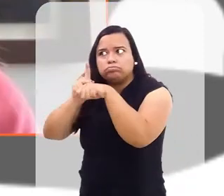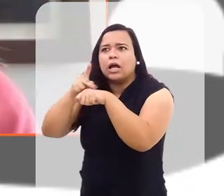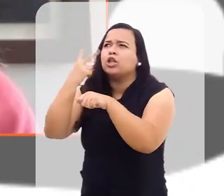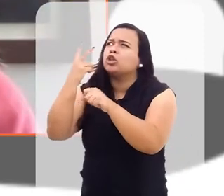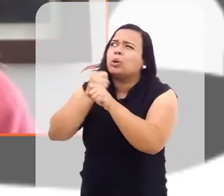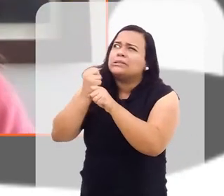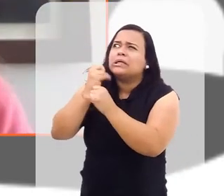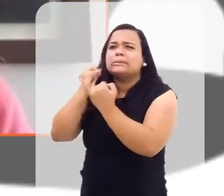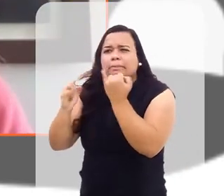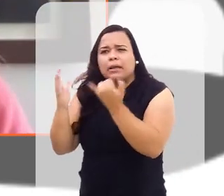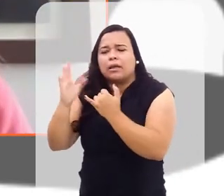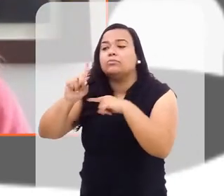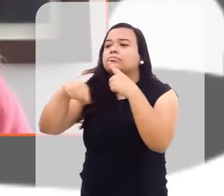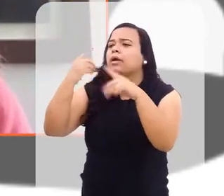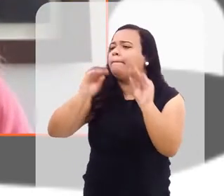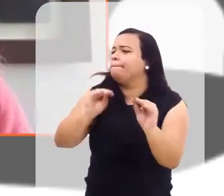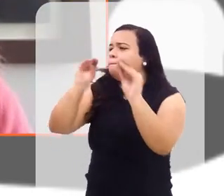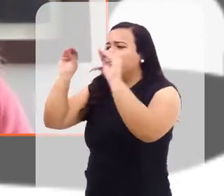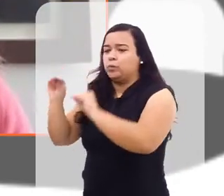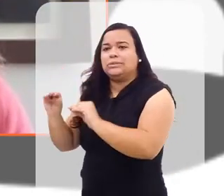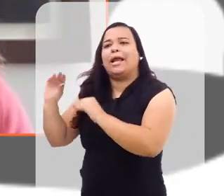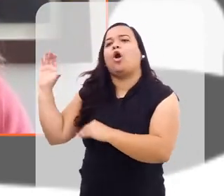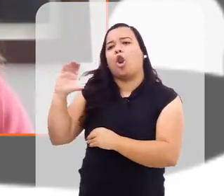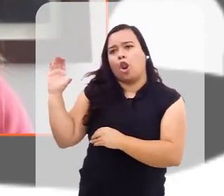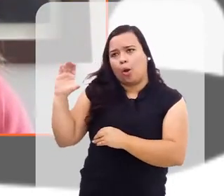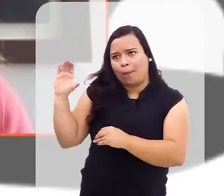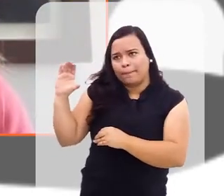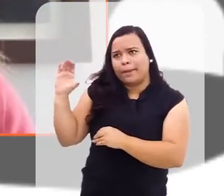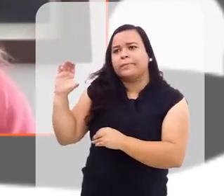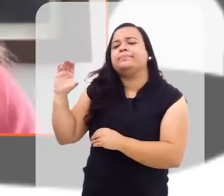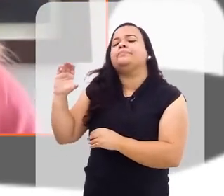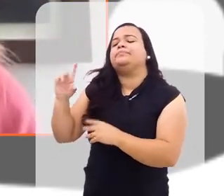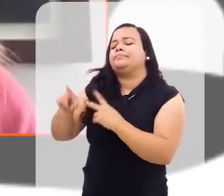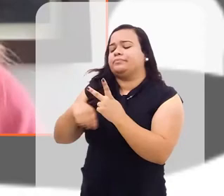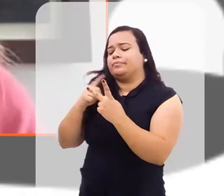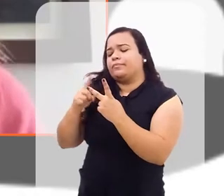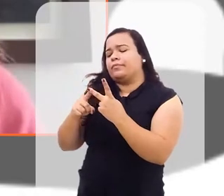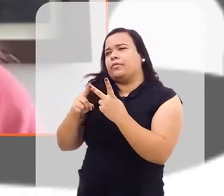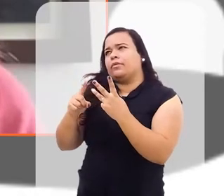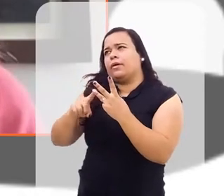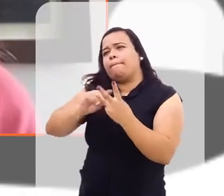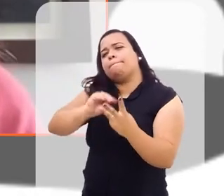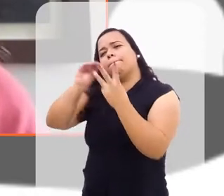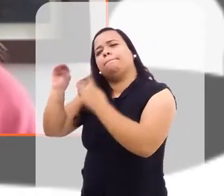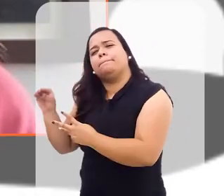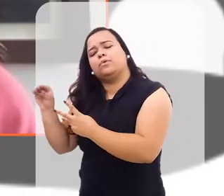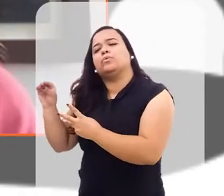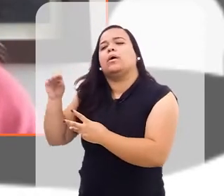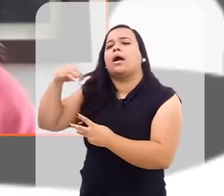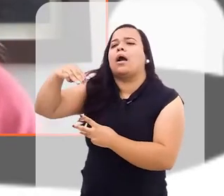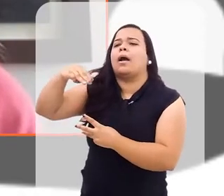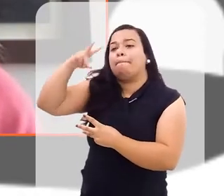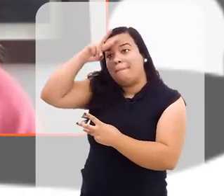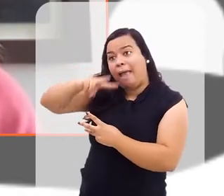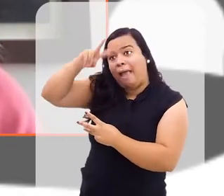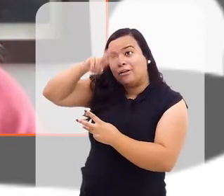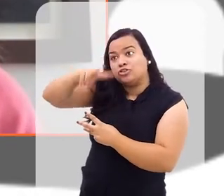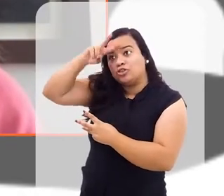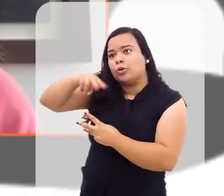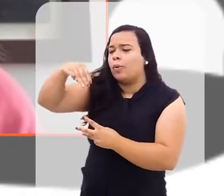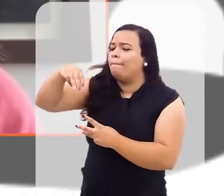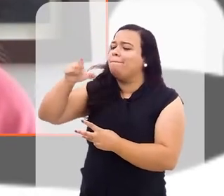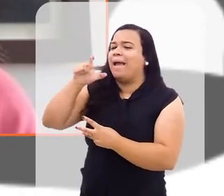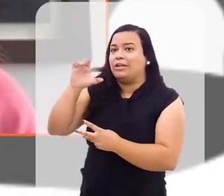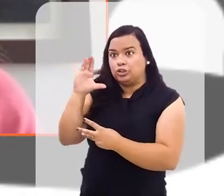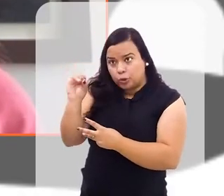Cazaquistão. Depois eu fui para a Colômbia. Passei 4 anos na Colômbia. Depois nos mudamos para o México. Passamos